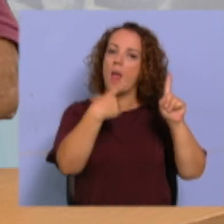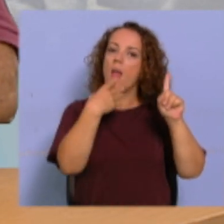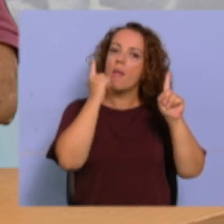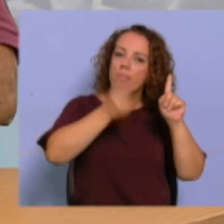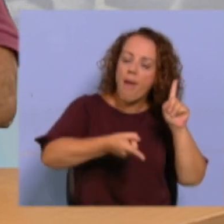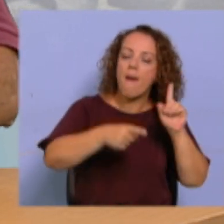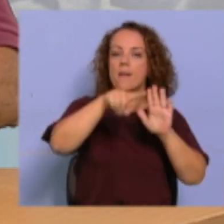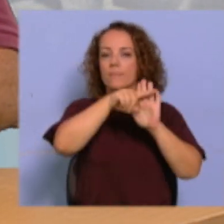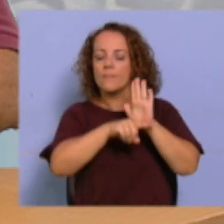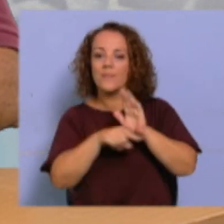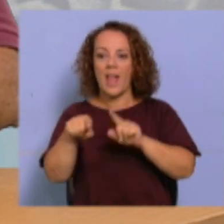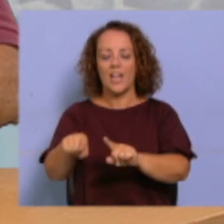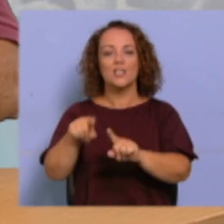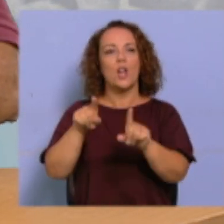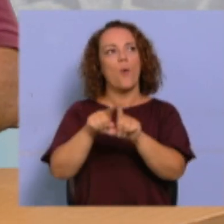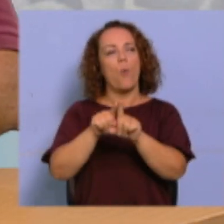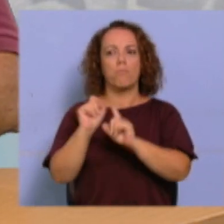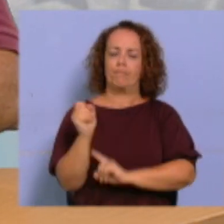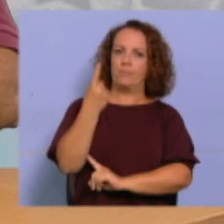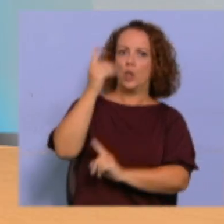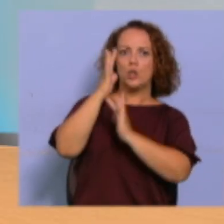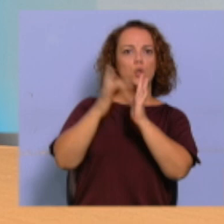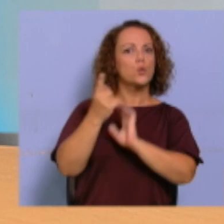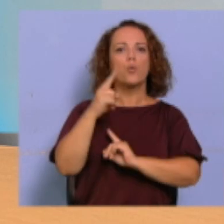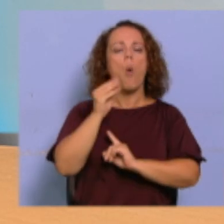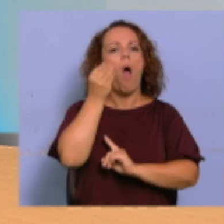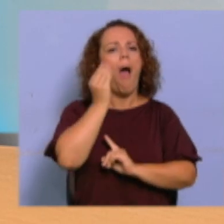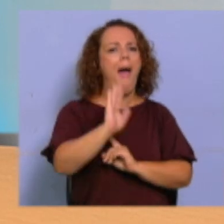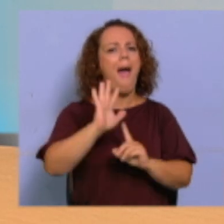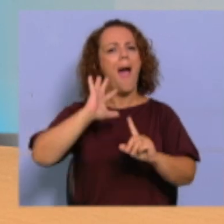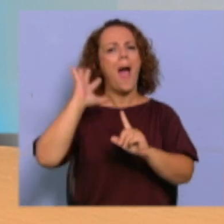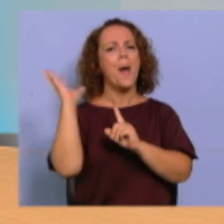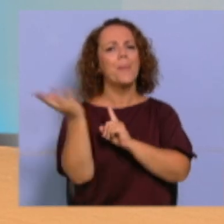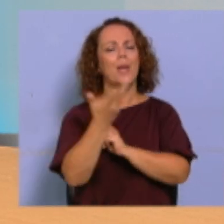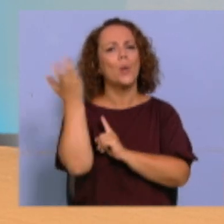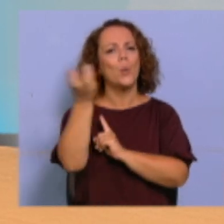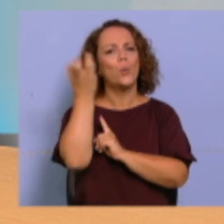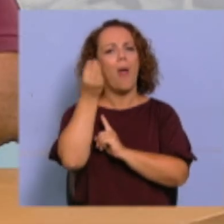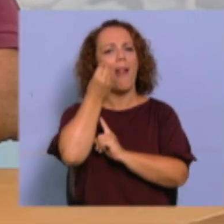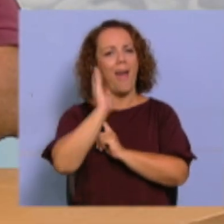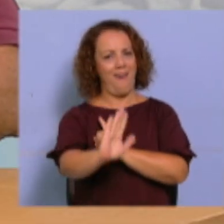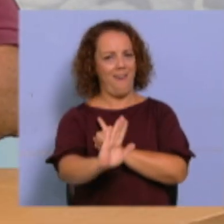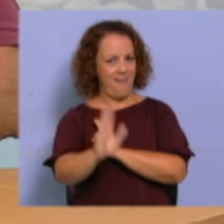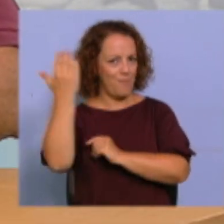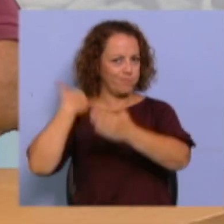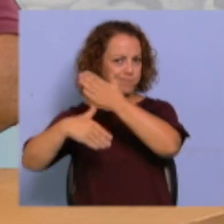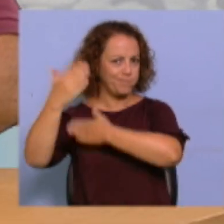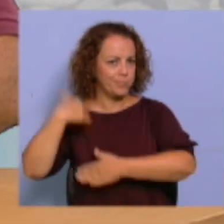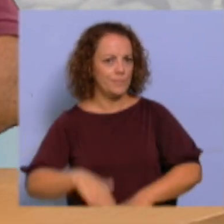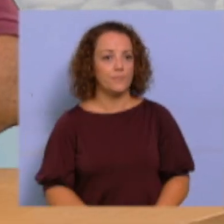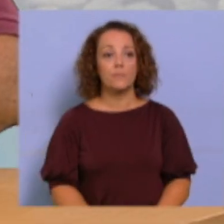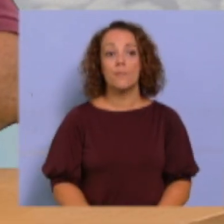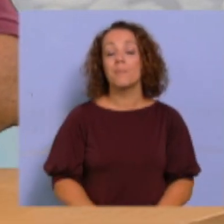completamente originais em Jesus. Era um ambiente cultural, era normal, era um ambiente cultural, sim. Exato. Agora, pronto,